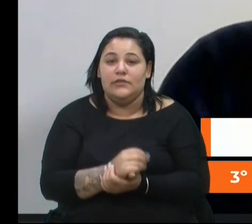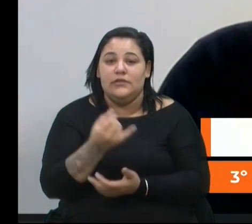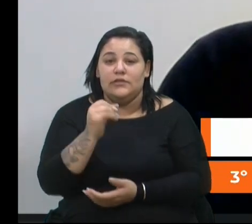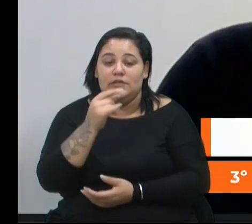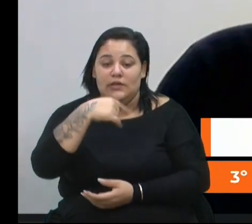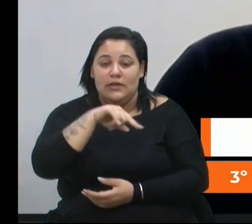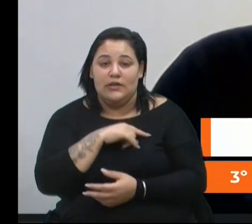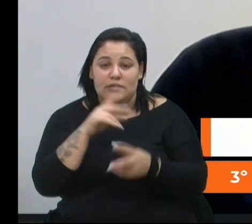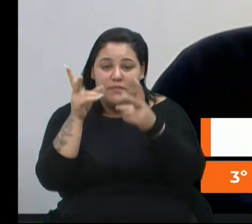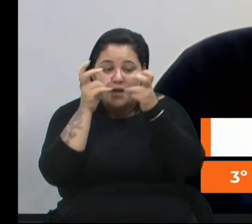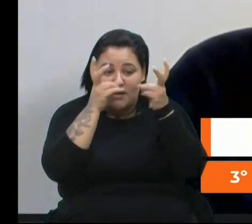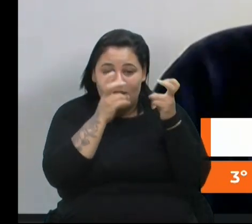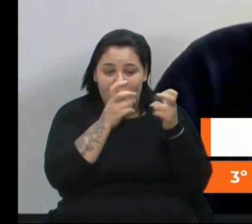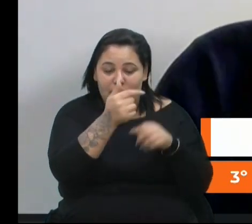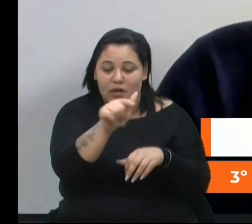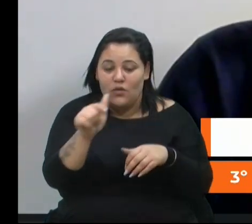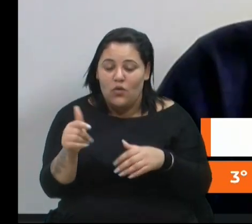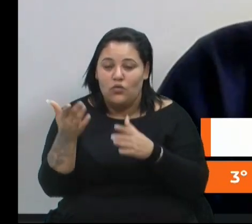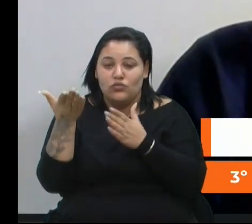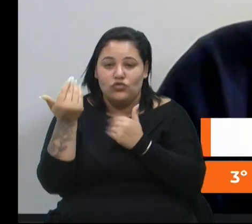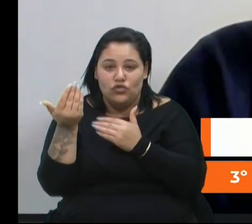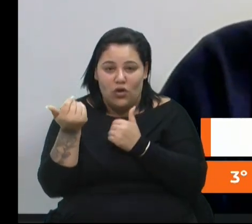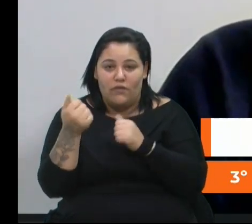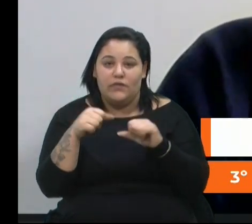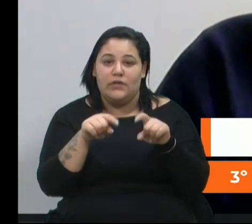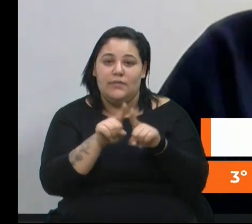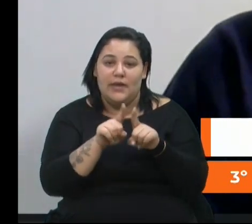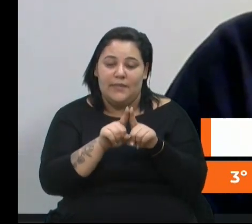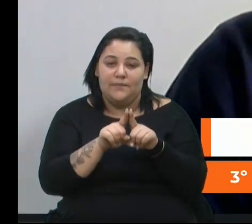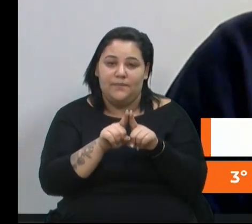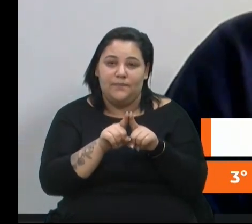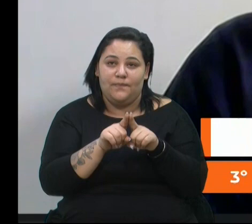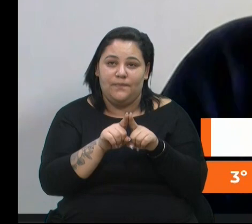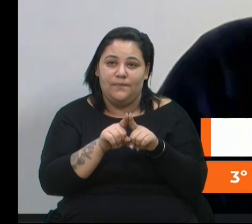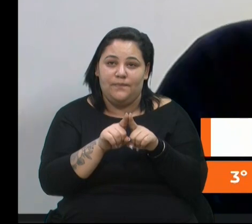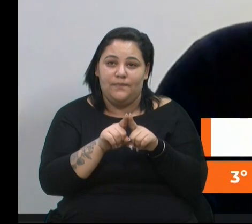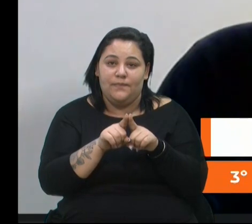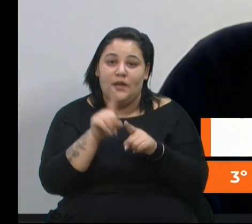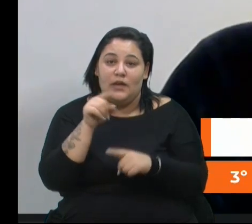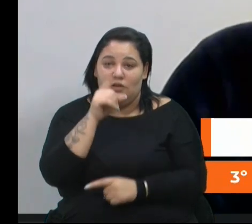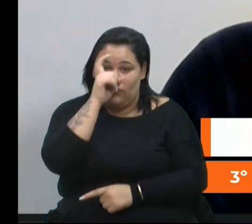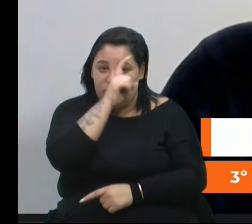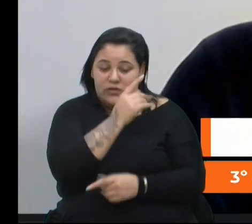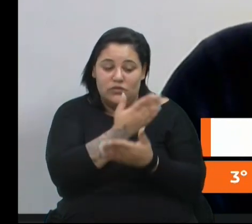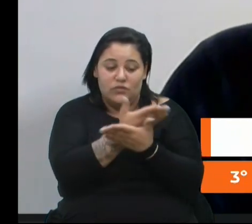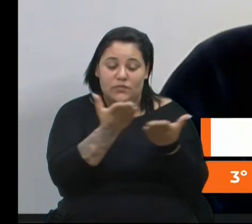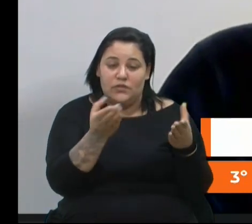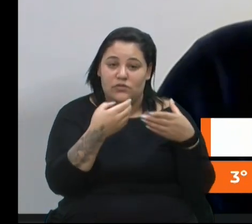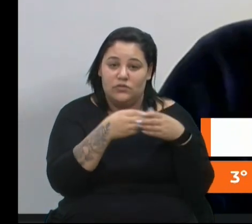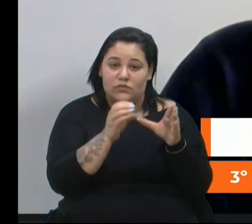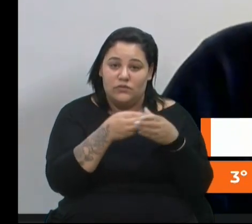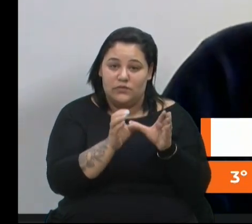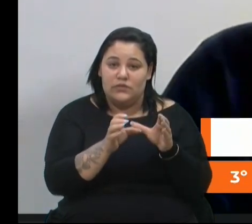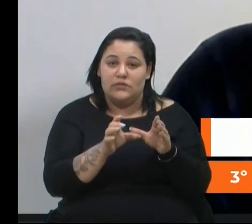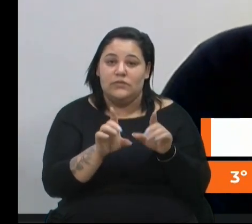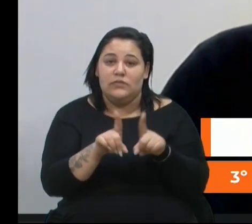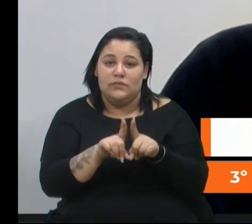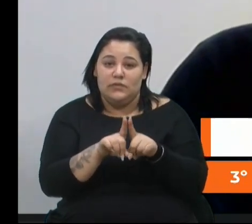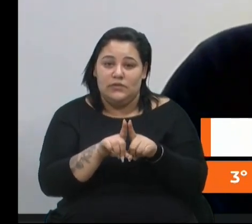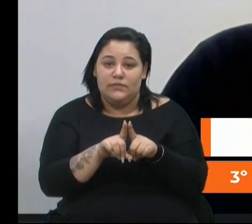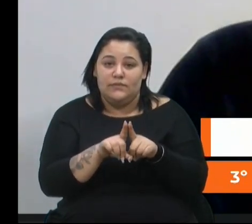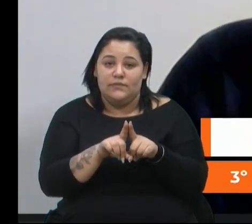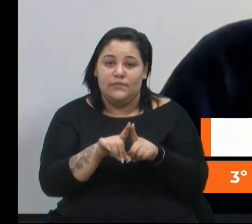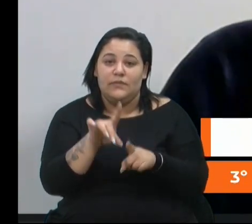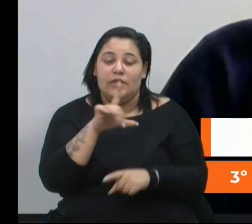percebem em outros adolescentes que, por mais que sejam escassos no seu ambiente de convivência, eles